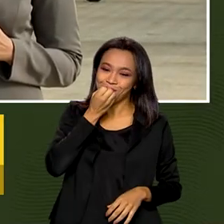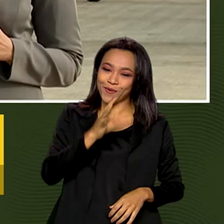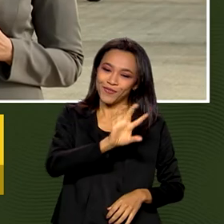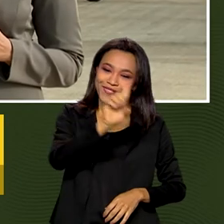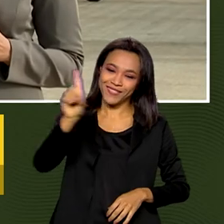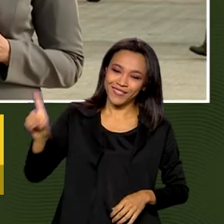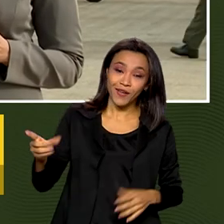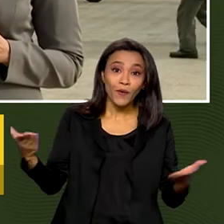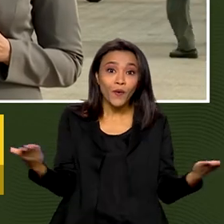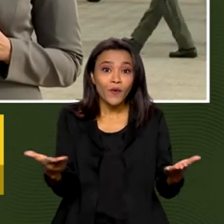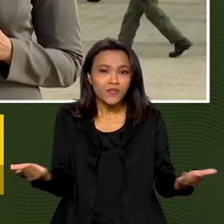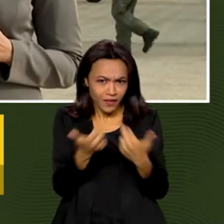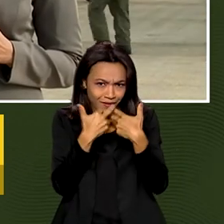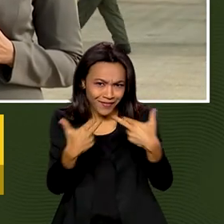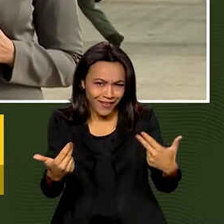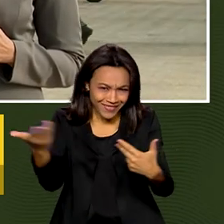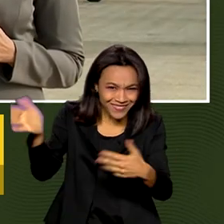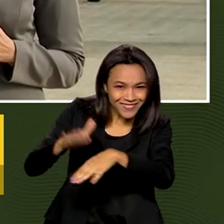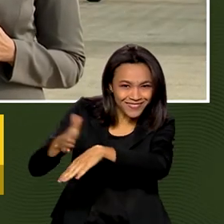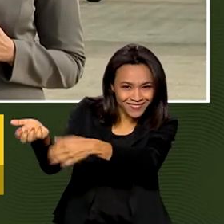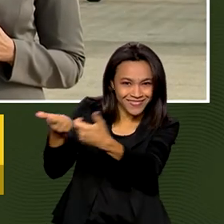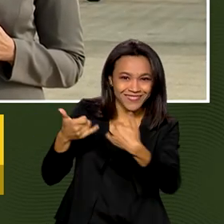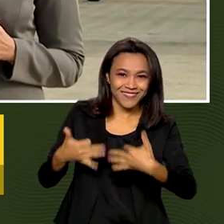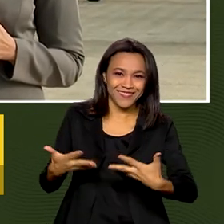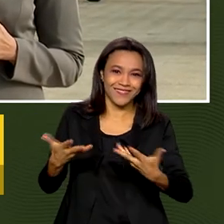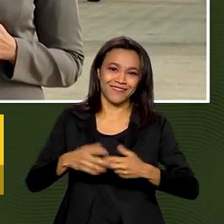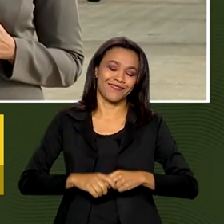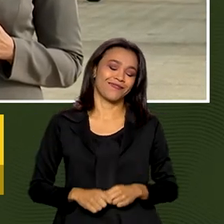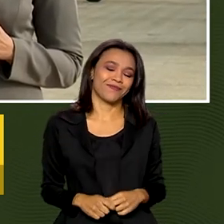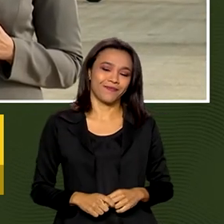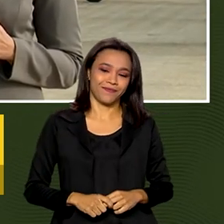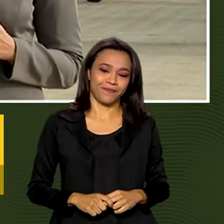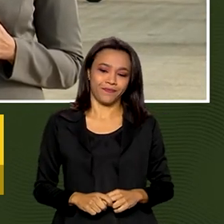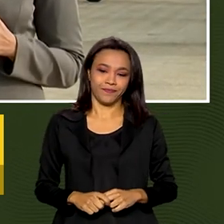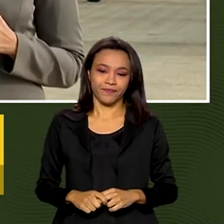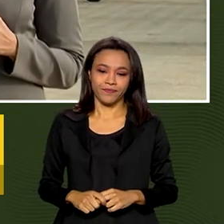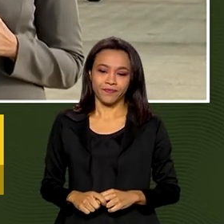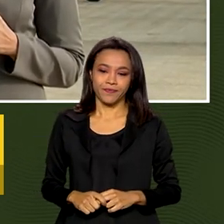tem uma super novidade, não é isso? Conta pra gente.